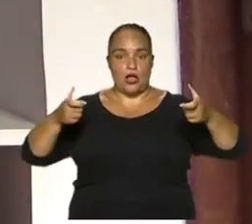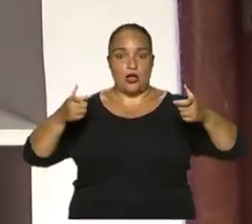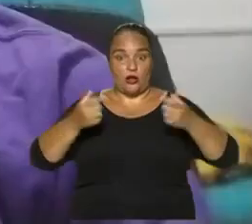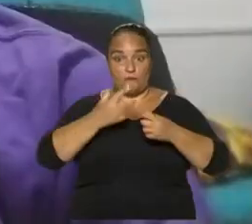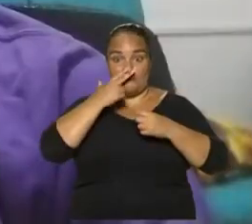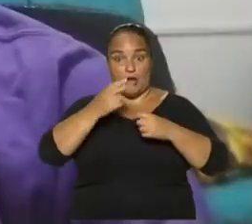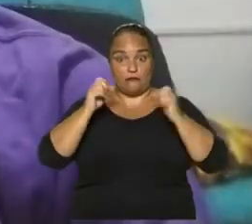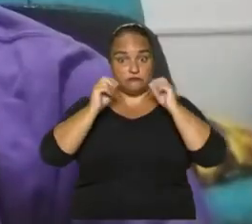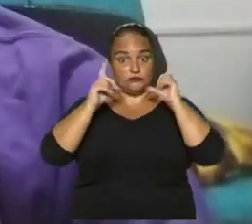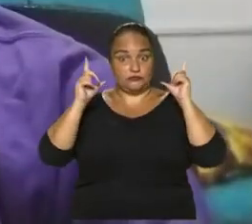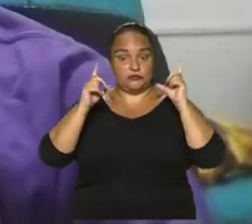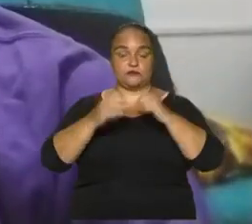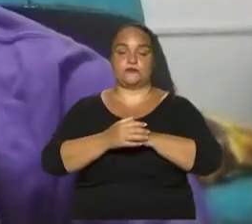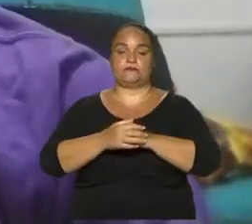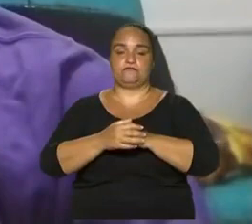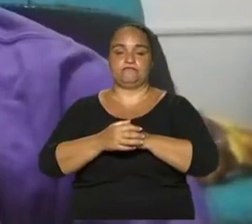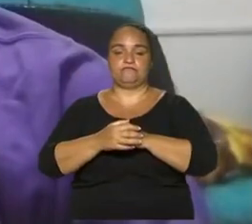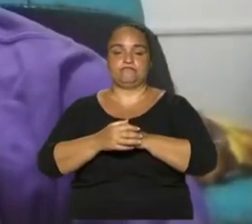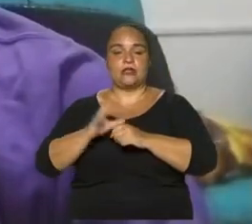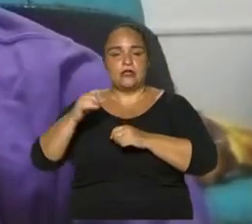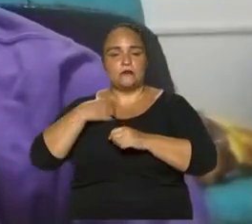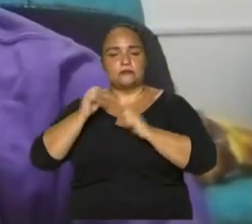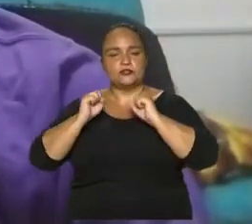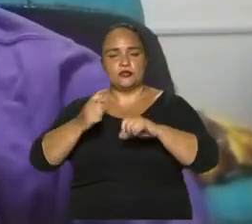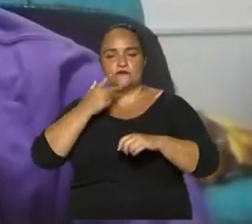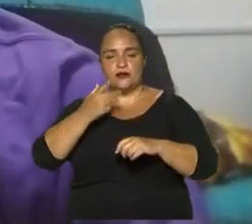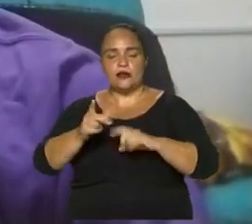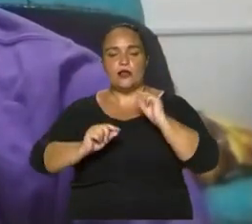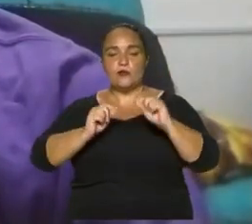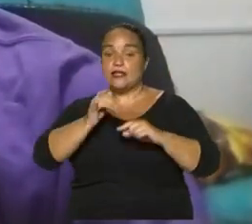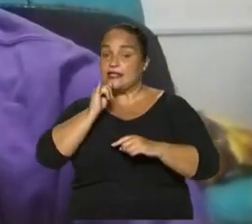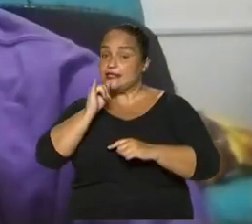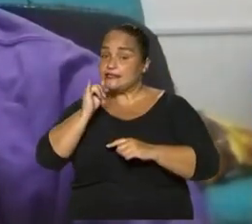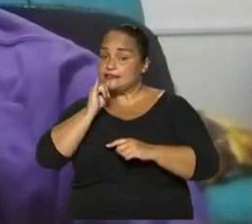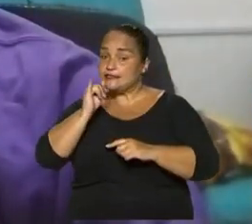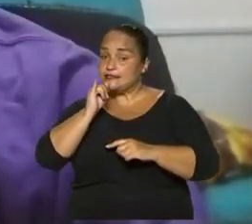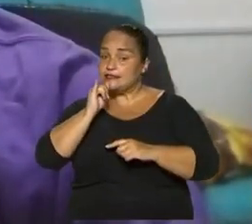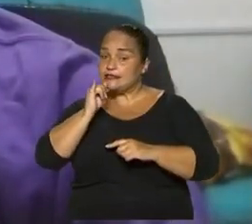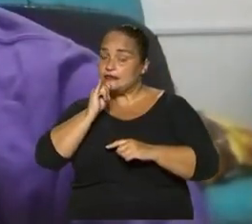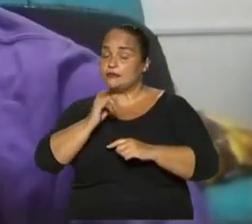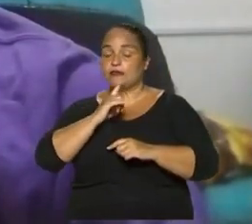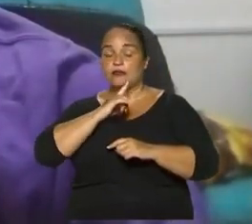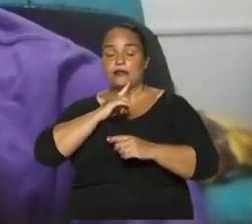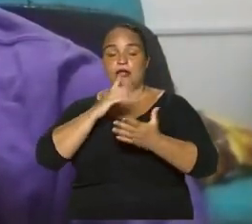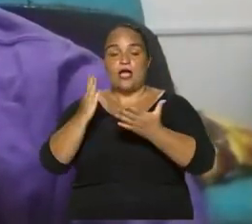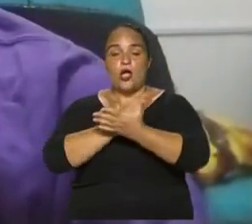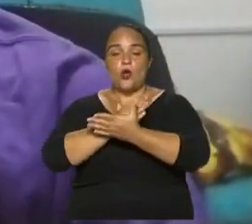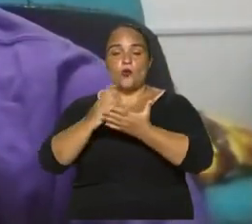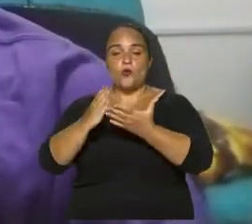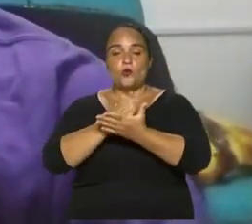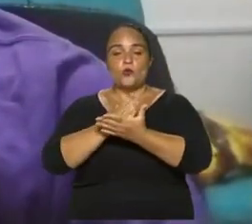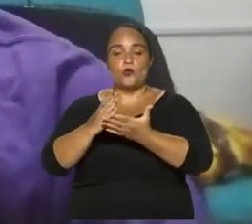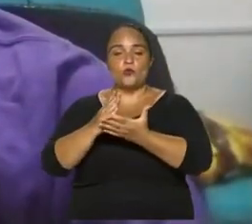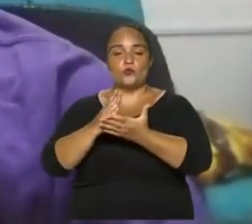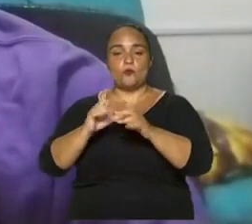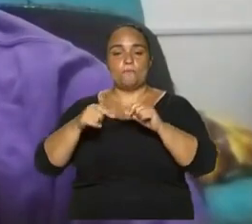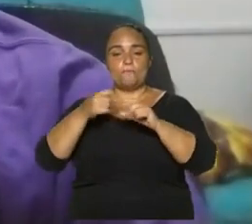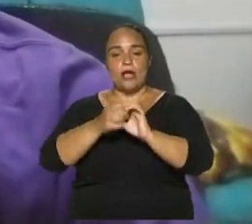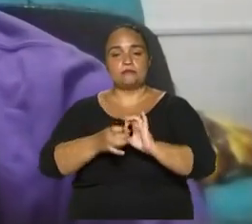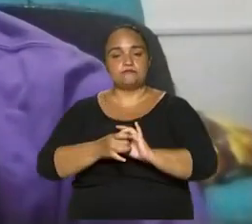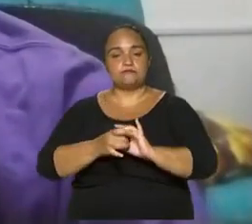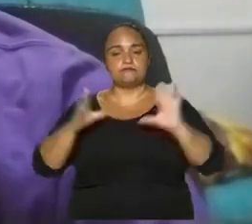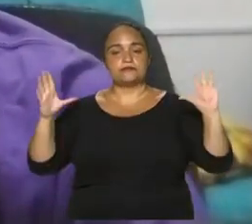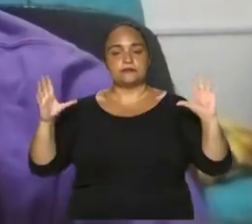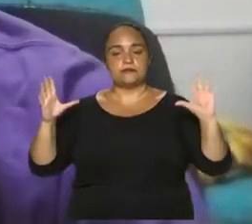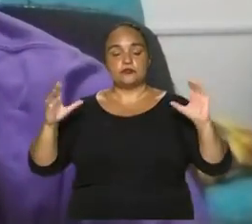expressiva. E eu poderia dizer assim que, em termos de exemplos, né, tem alguns assim mais